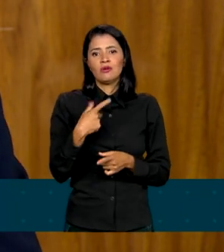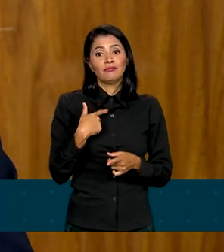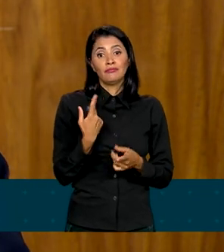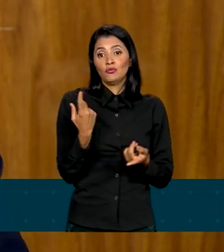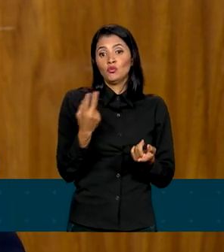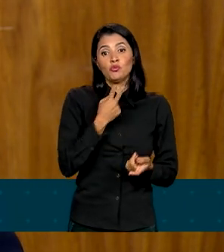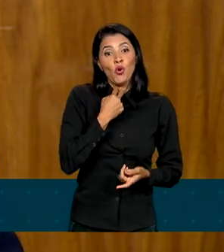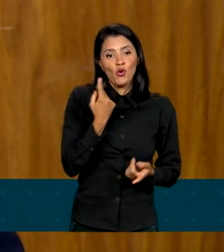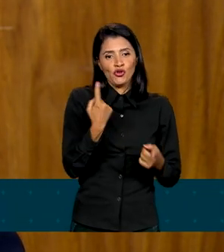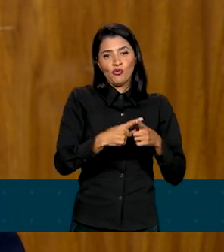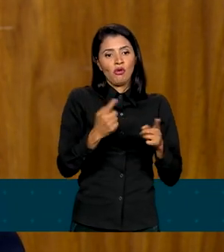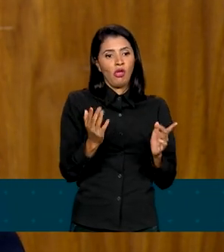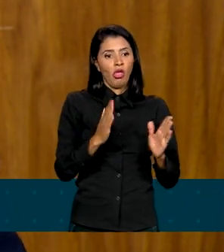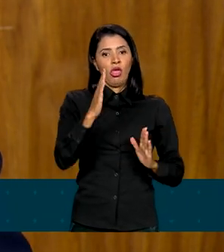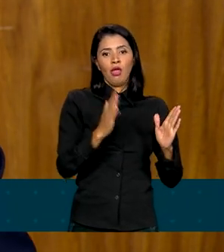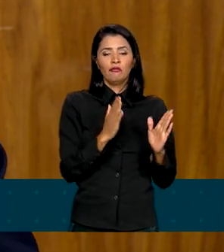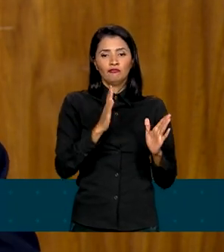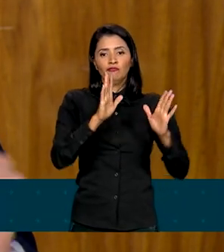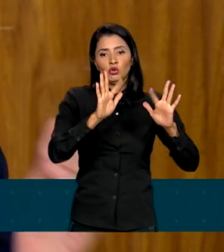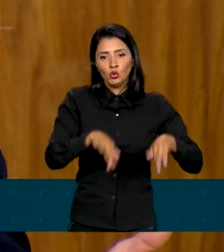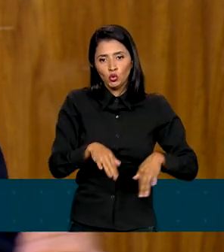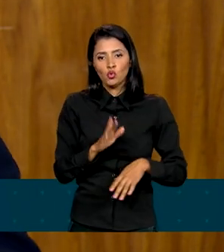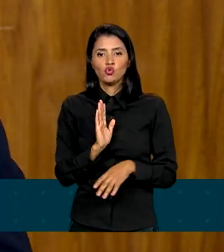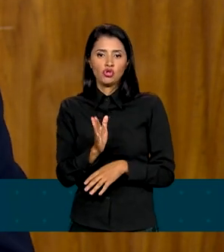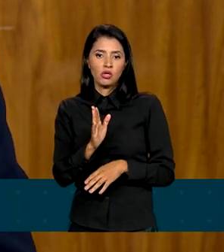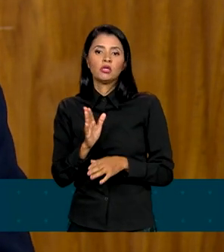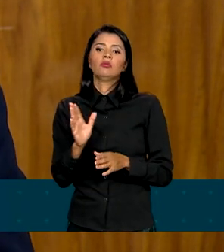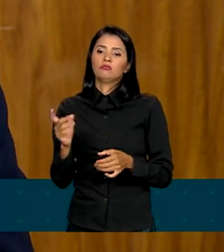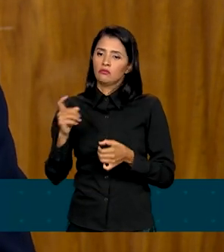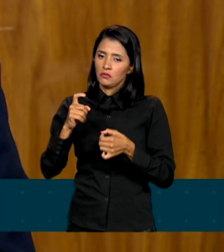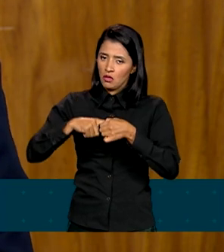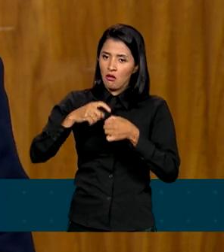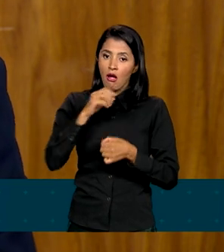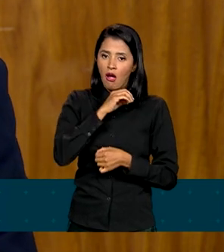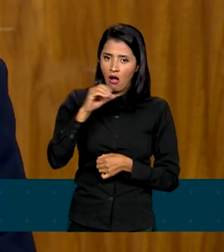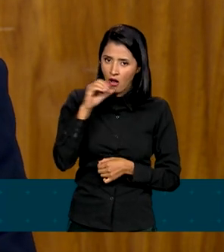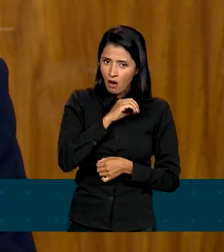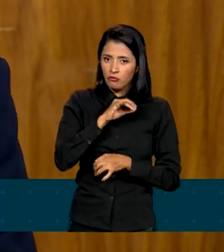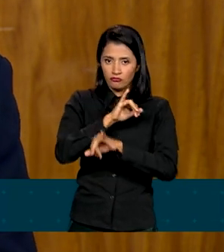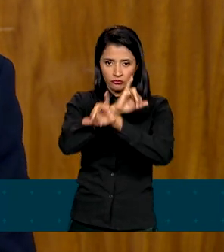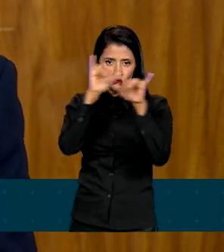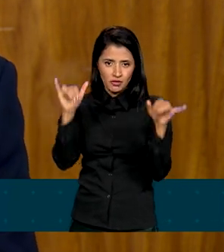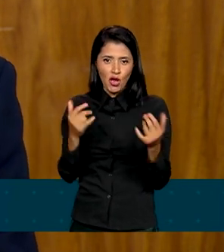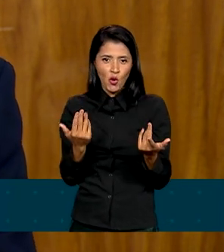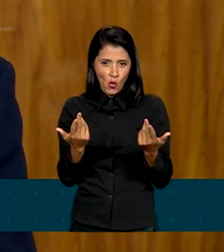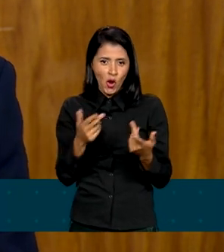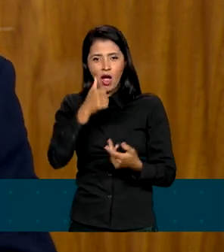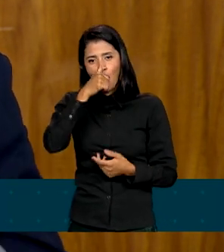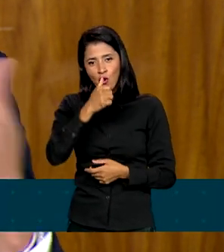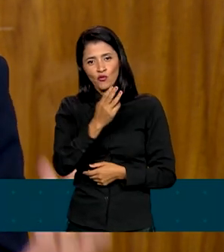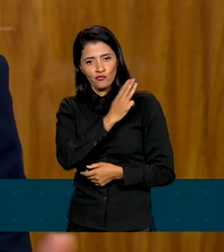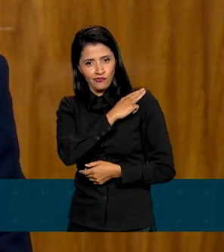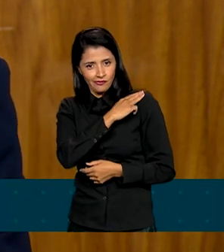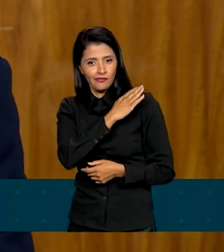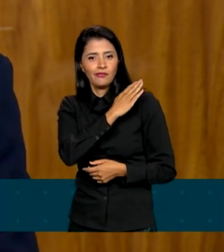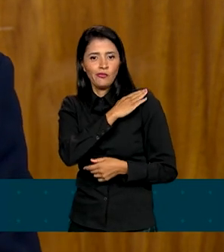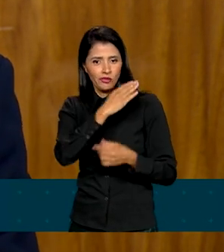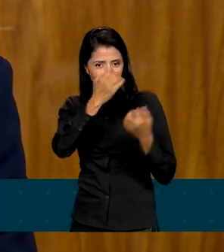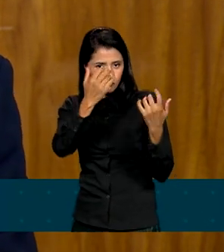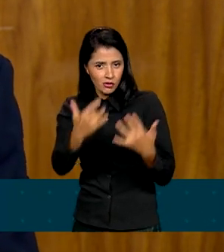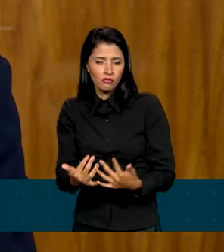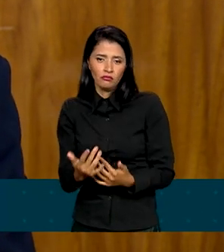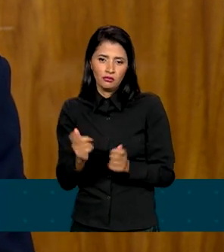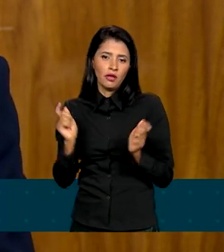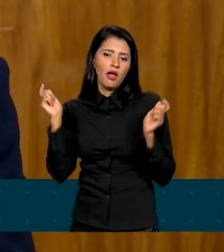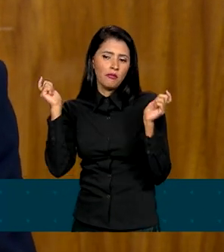prazo de pactuação daquela obra. Então, em breve, o presidente vai anunciar, como o próprio ministro Rui disse, uma nova medida provisória que permita a